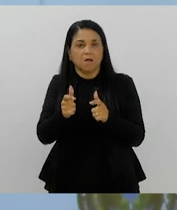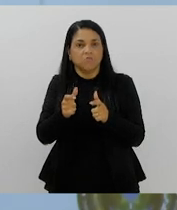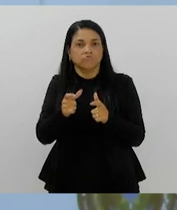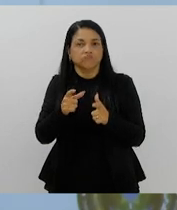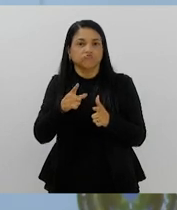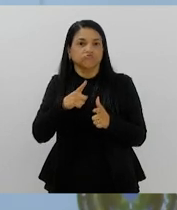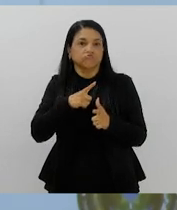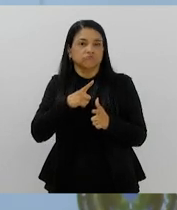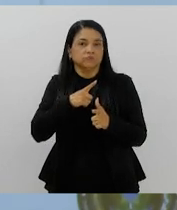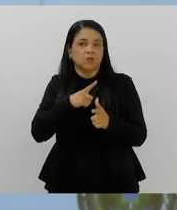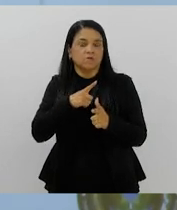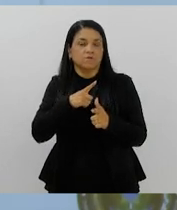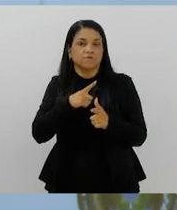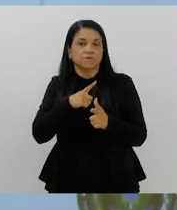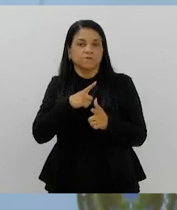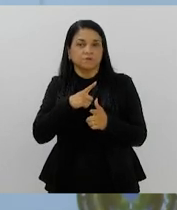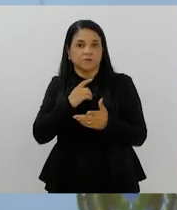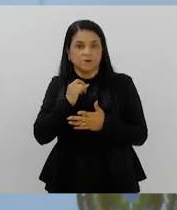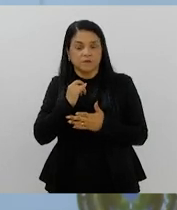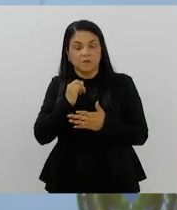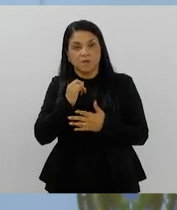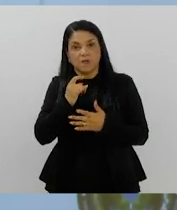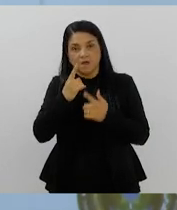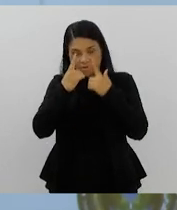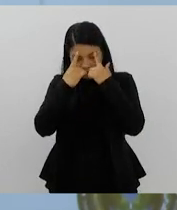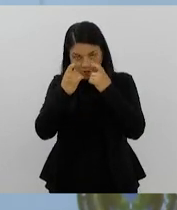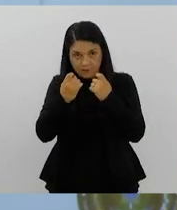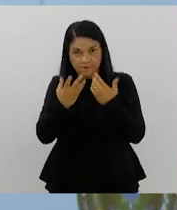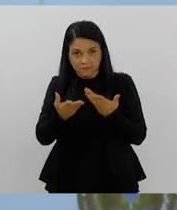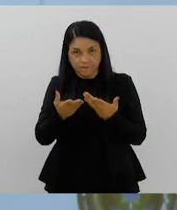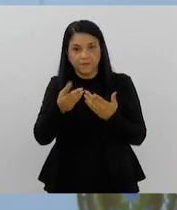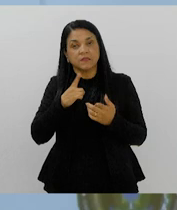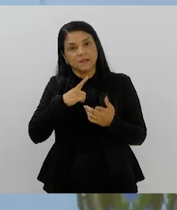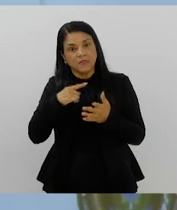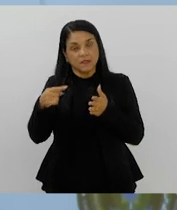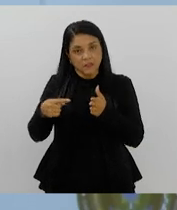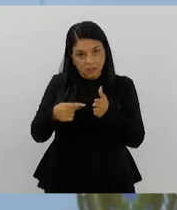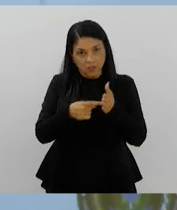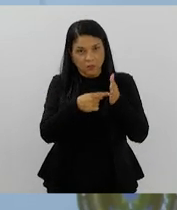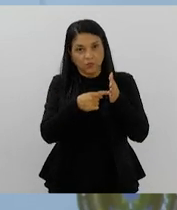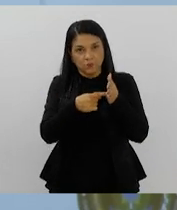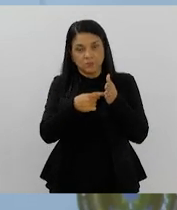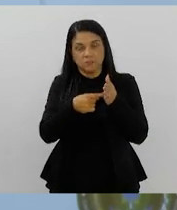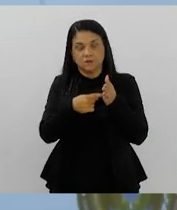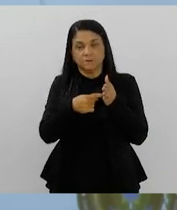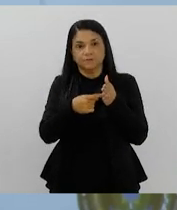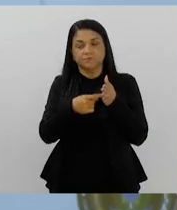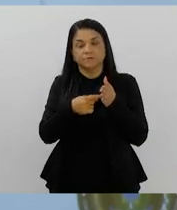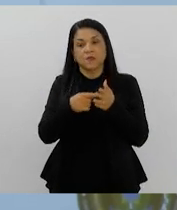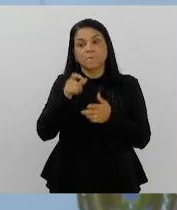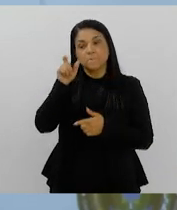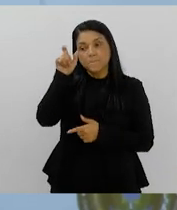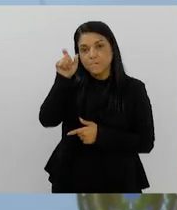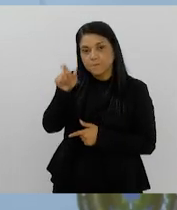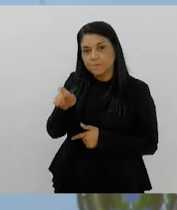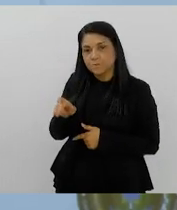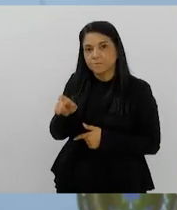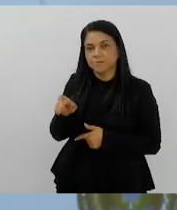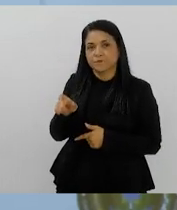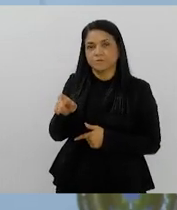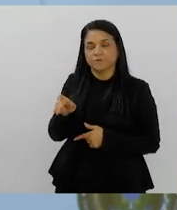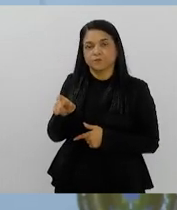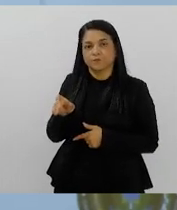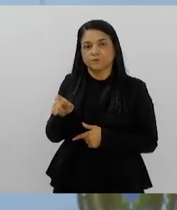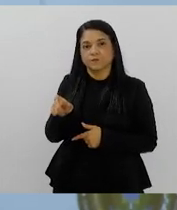pretendem comunicar. Como também, em alguns casos, tem denúncias que o indivíduo ele fez menção de